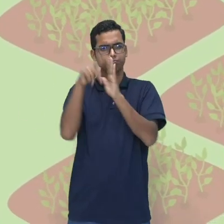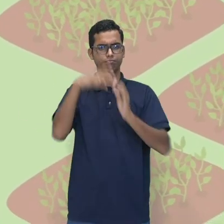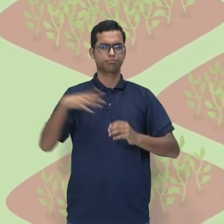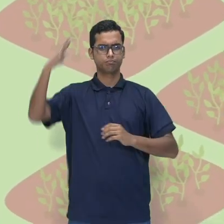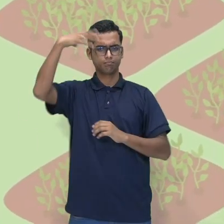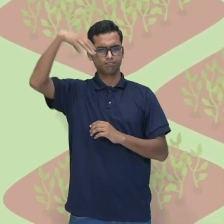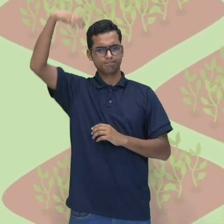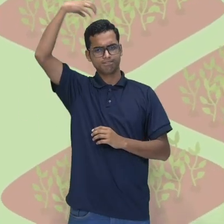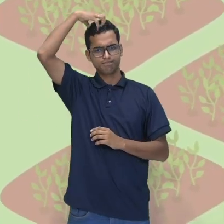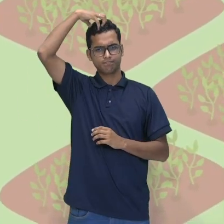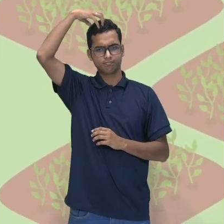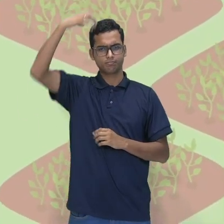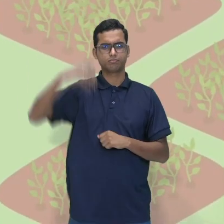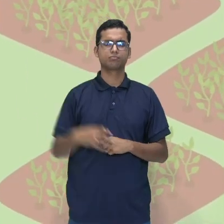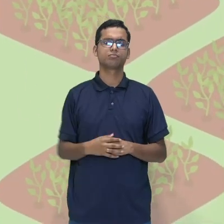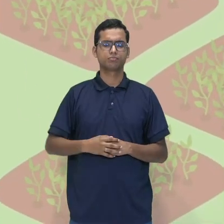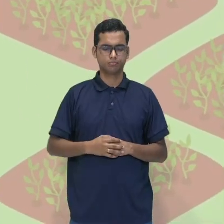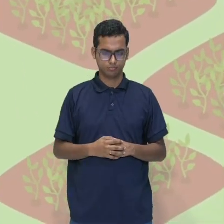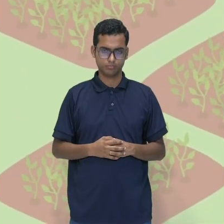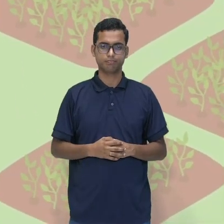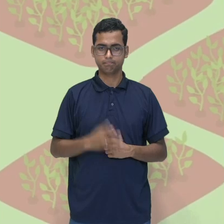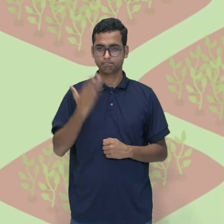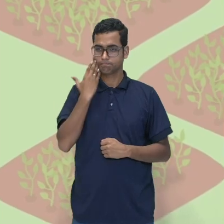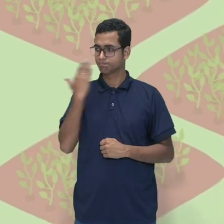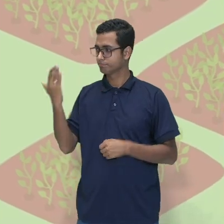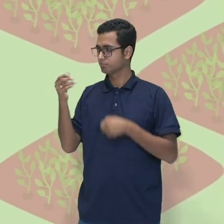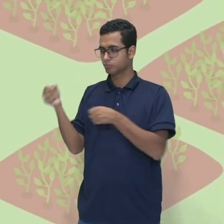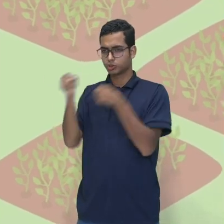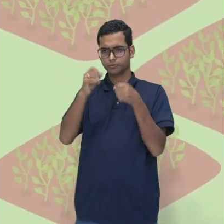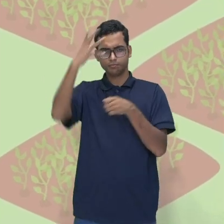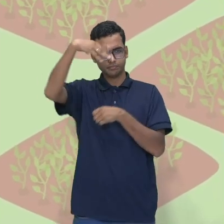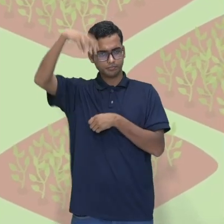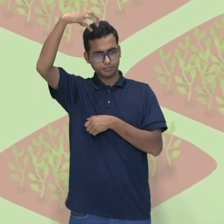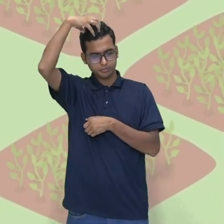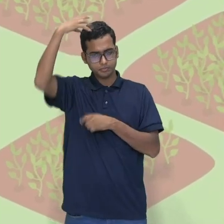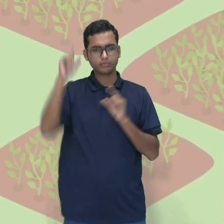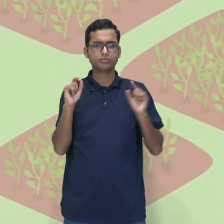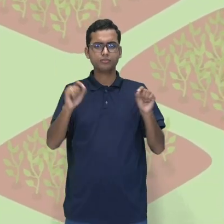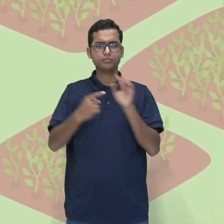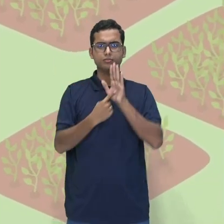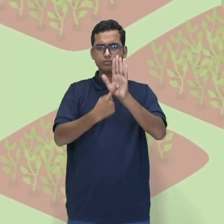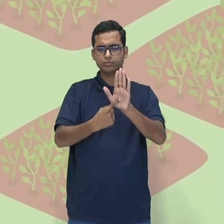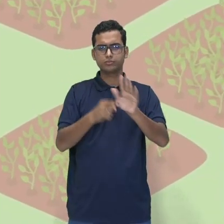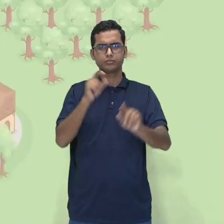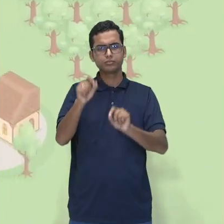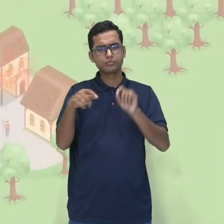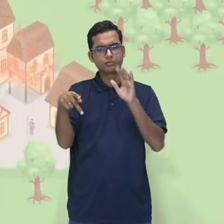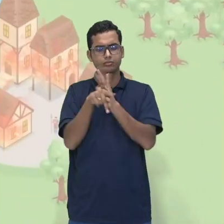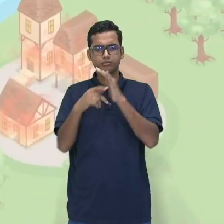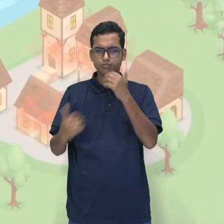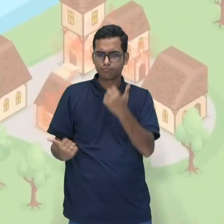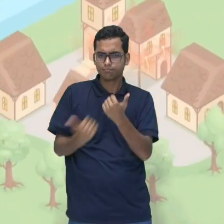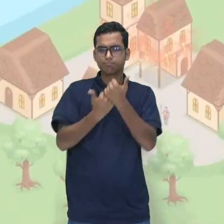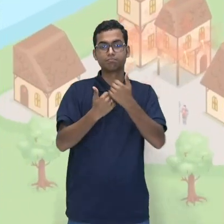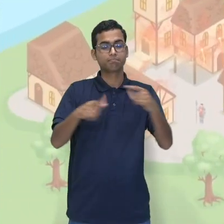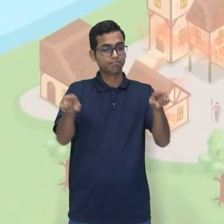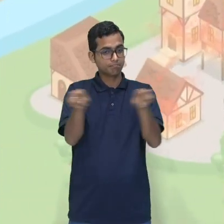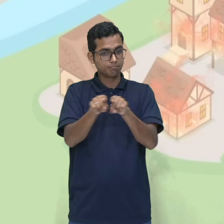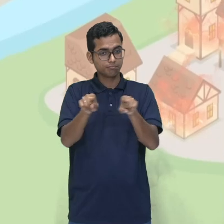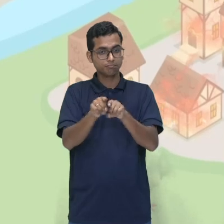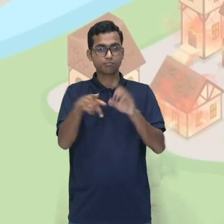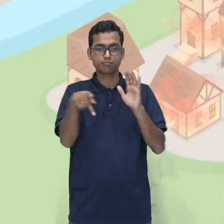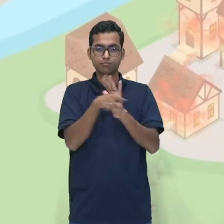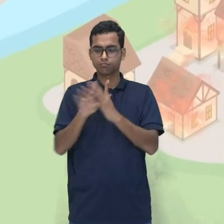poder real, né, a centralização política na mão desse monarca, vai ser também auxiliado e vai ter o apoio